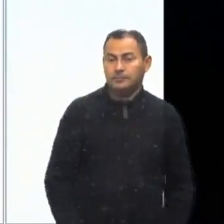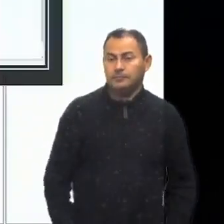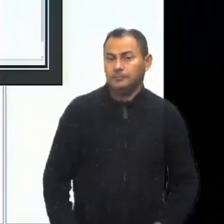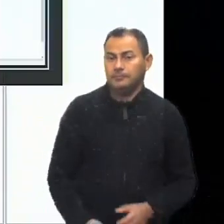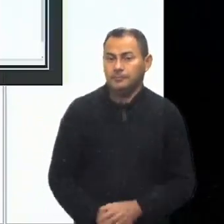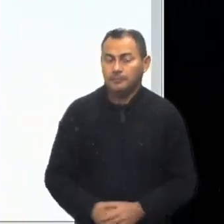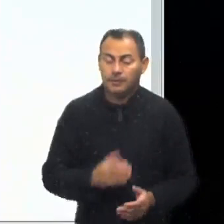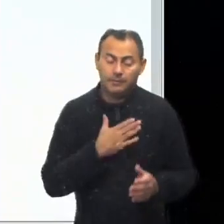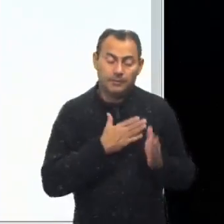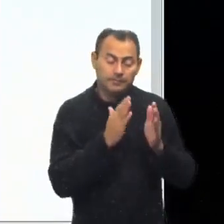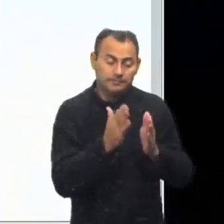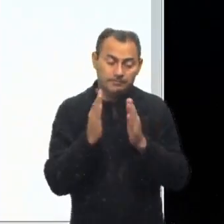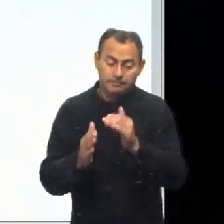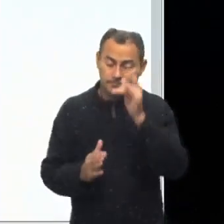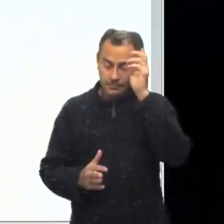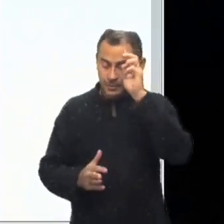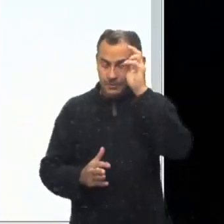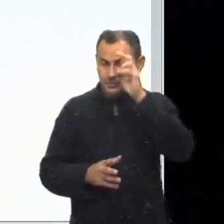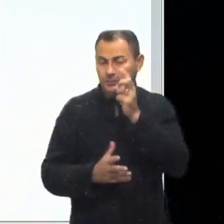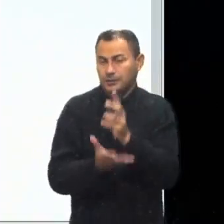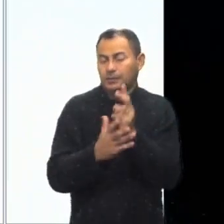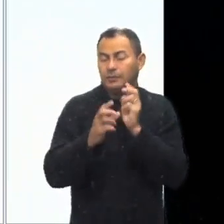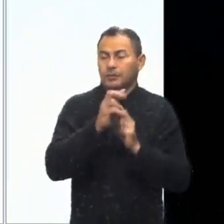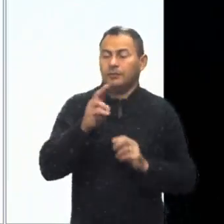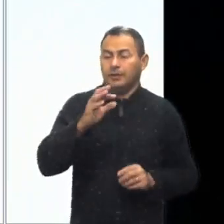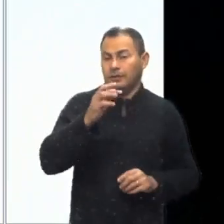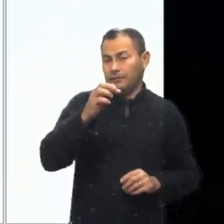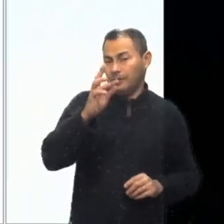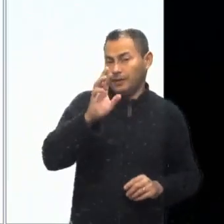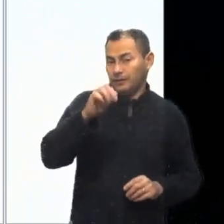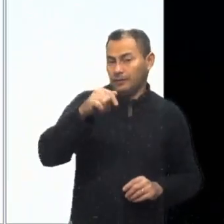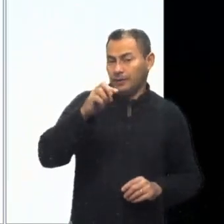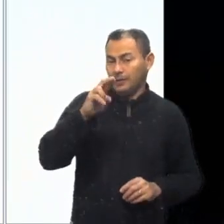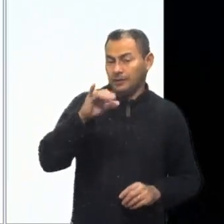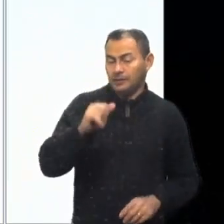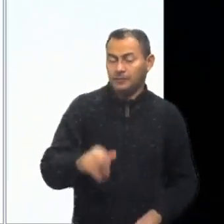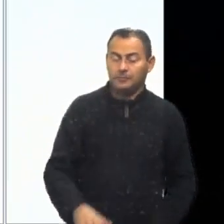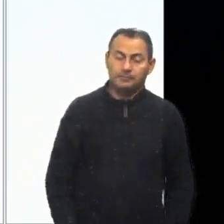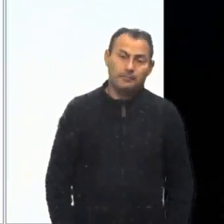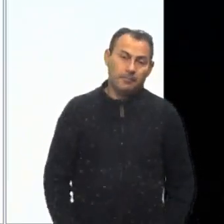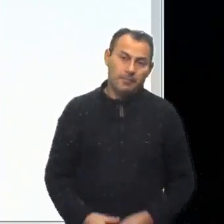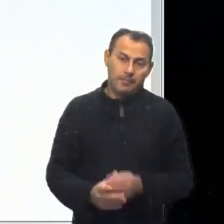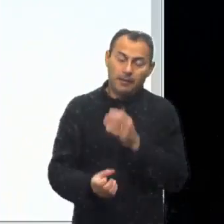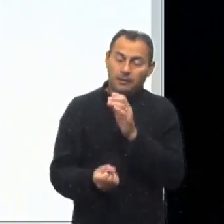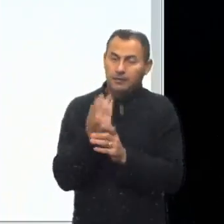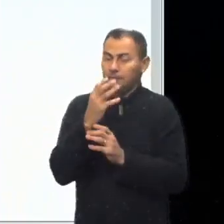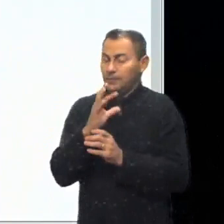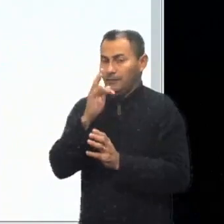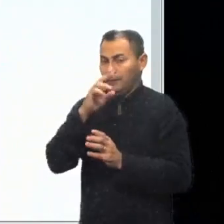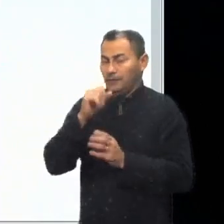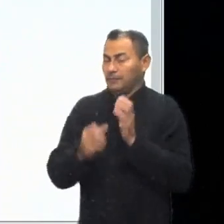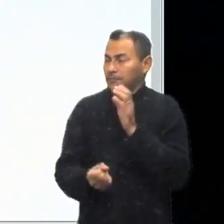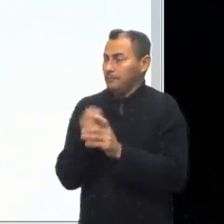a minha sequência. Lembra, por exemplo, como que chama a sequência aqui? E está aqui, está criada a